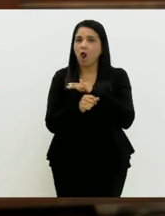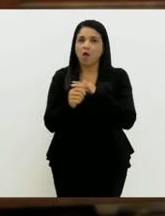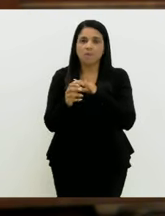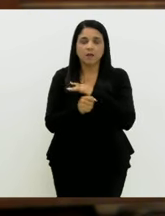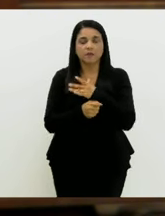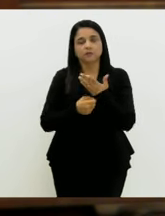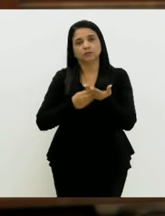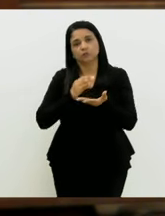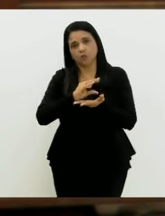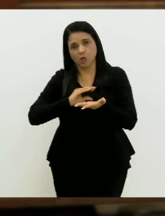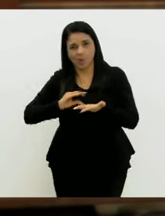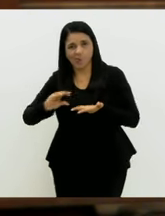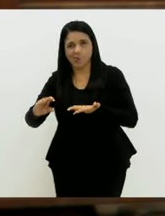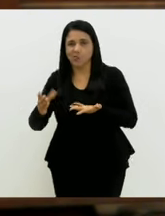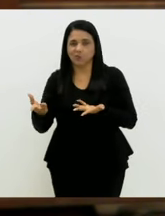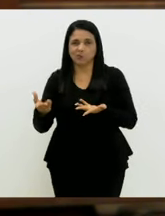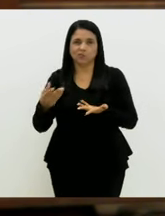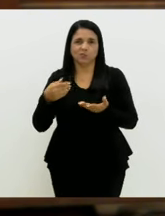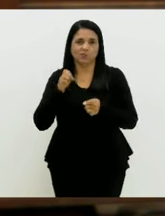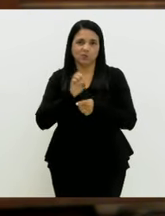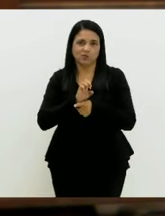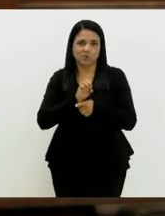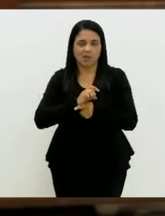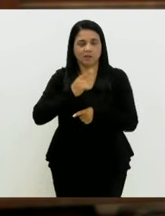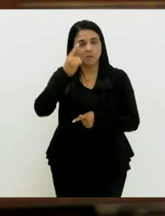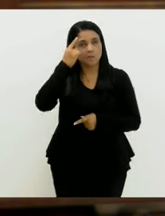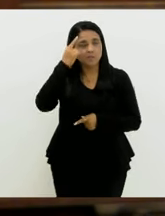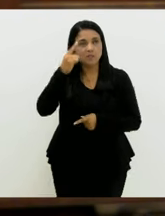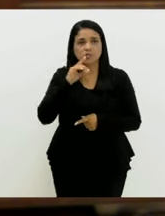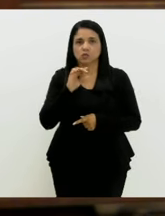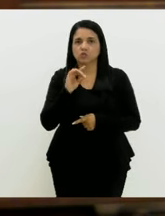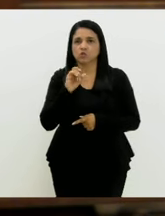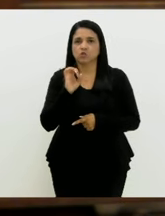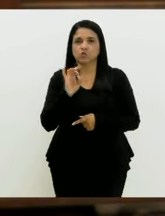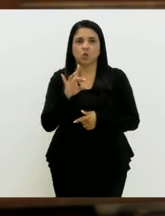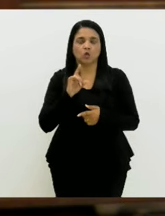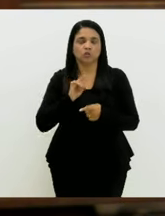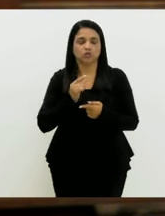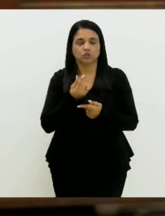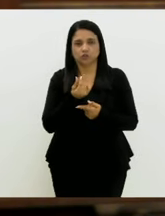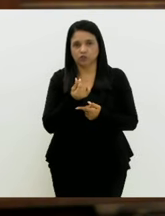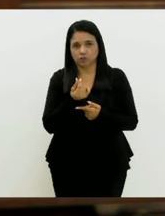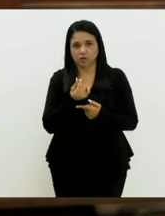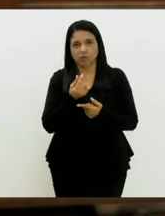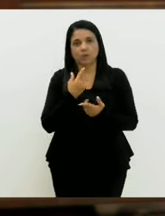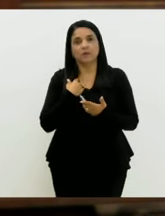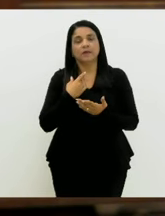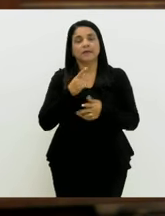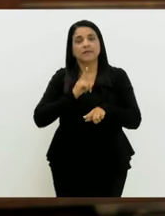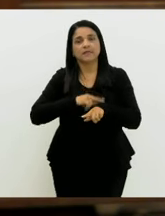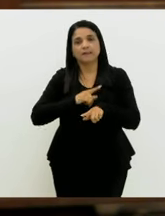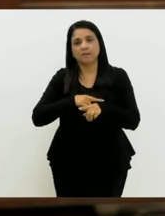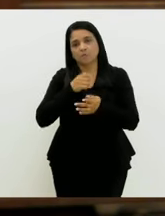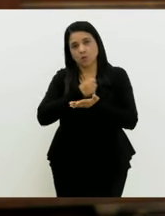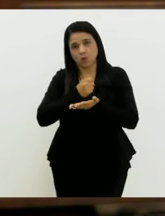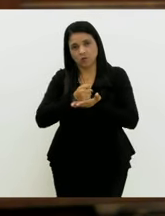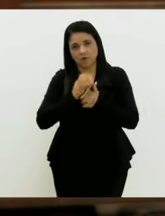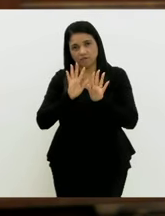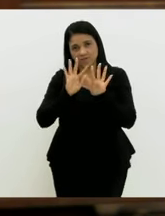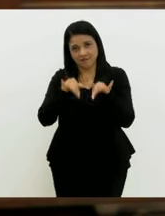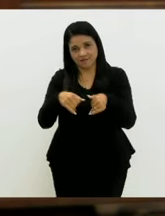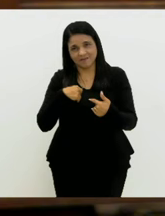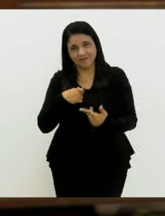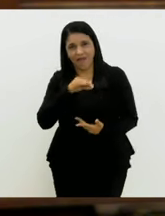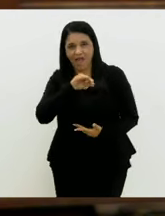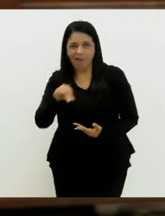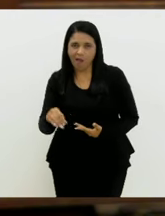recursos do nosso Estado, pensando apenas no dinheiro e contando o tempo para terminar esse contrato, tentando tirar o maior proveito possível, o maior